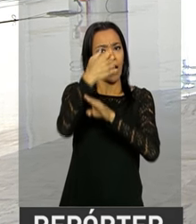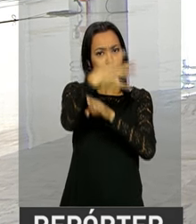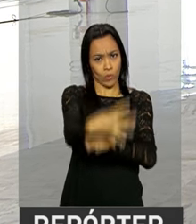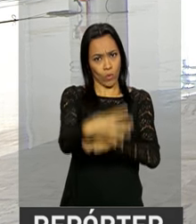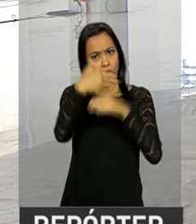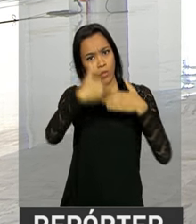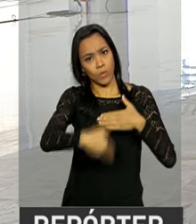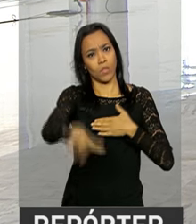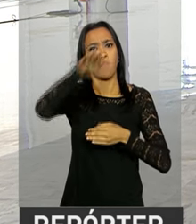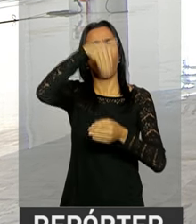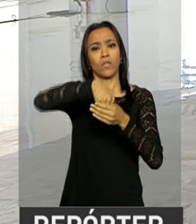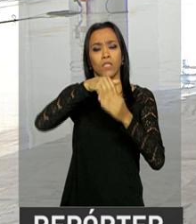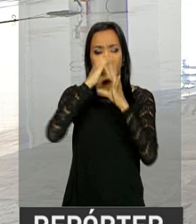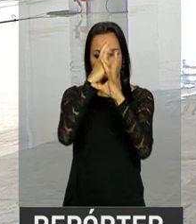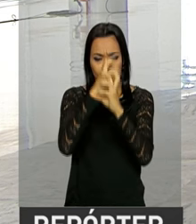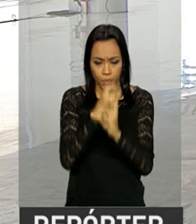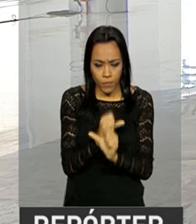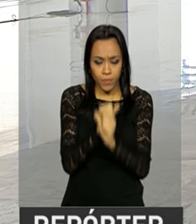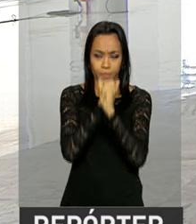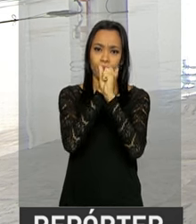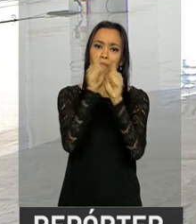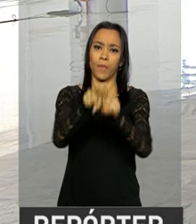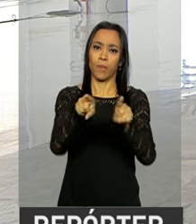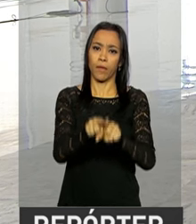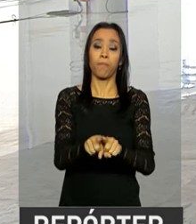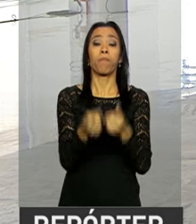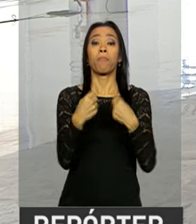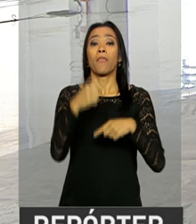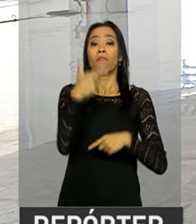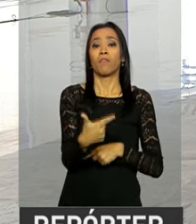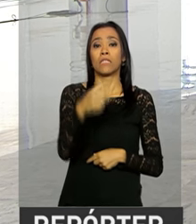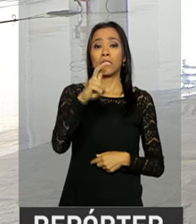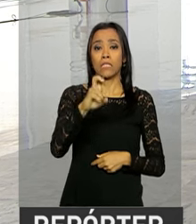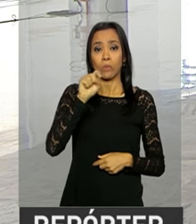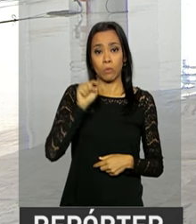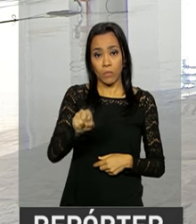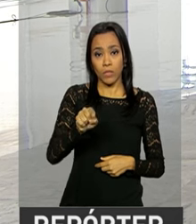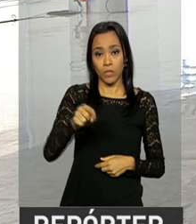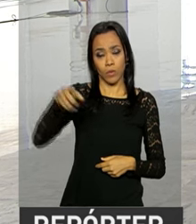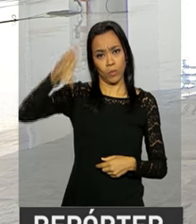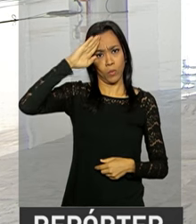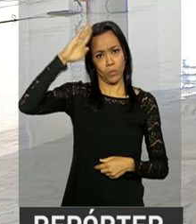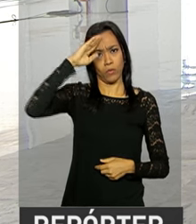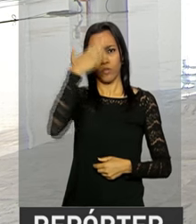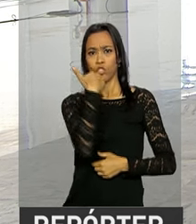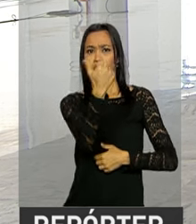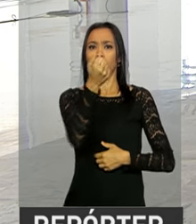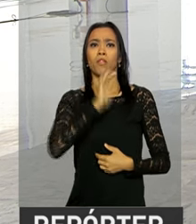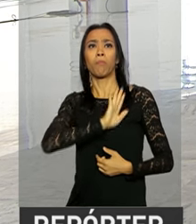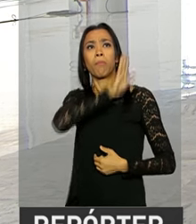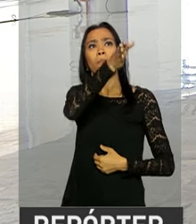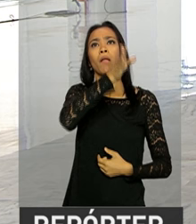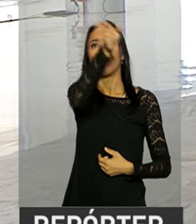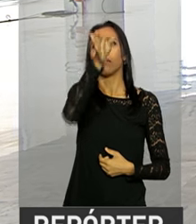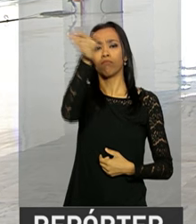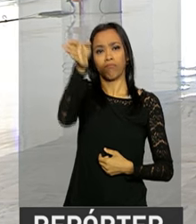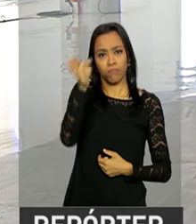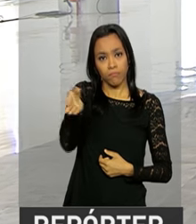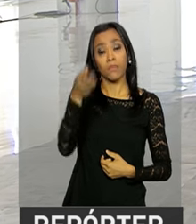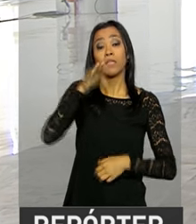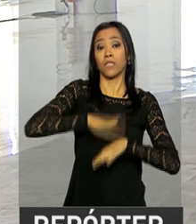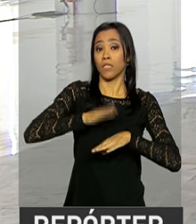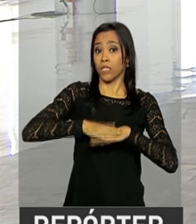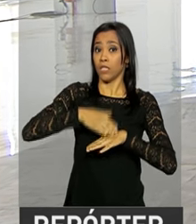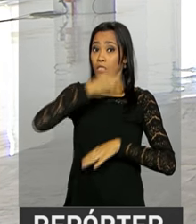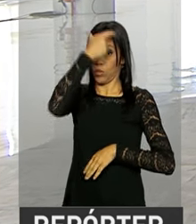votação e a apuração eleitoral. Cerca de 25.000 militares foram convocados para atuar nessas operações. E segundo o